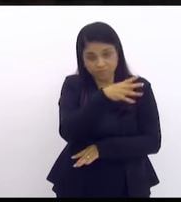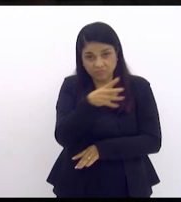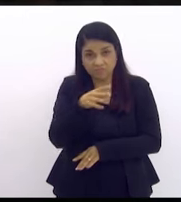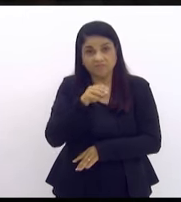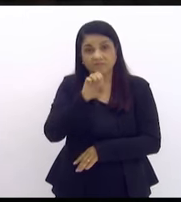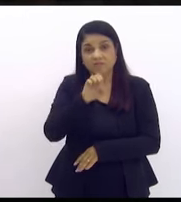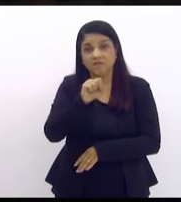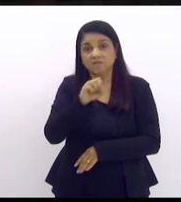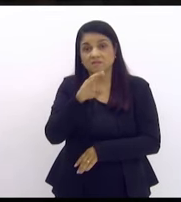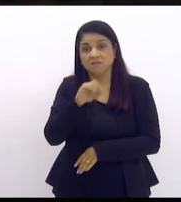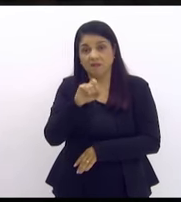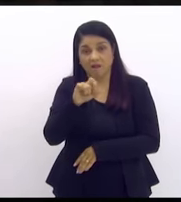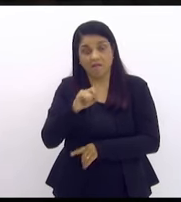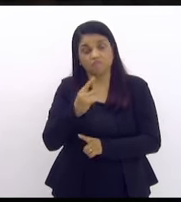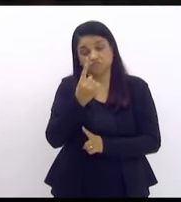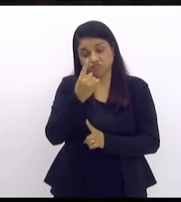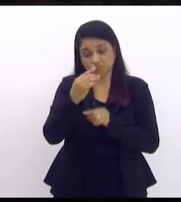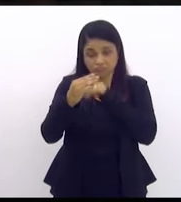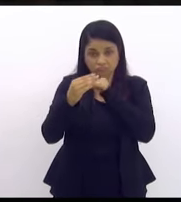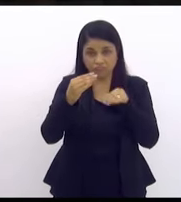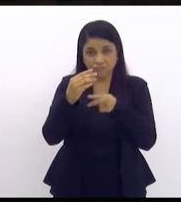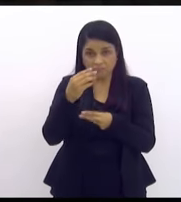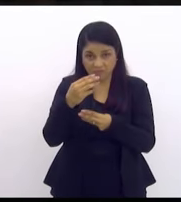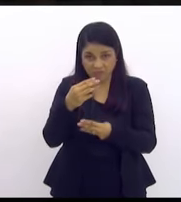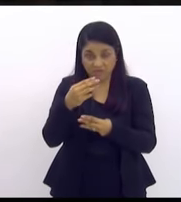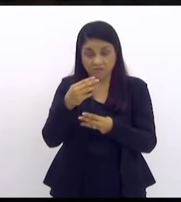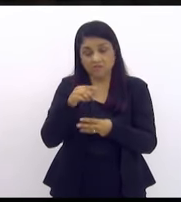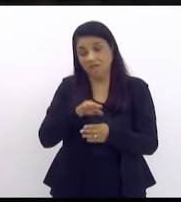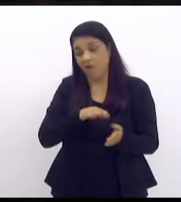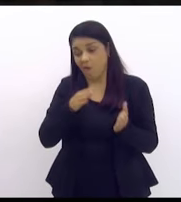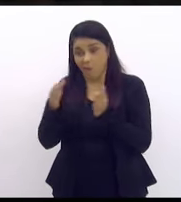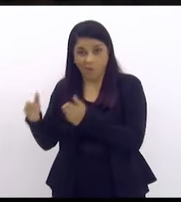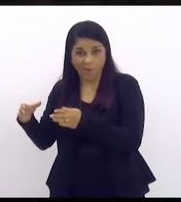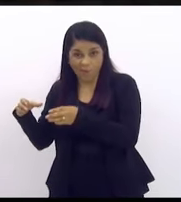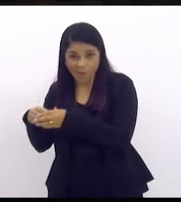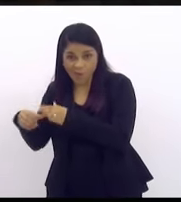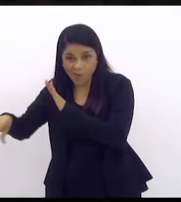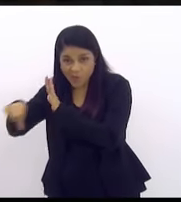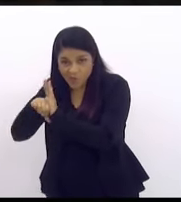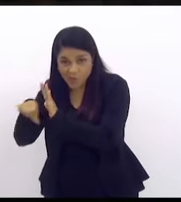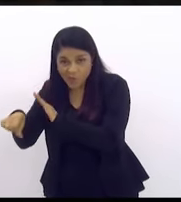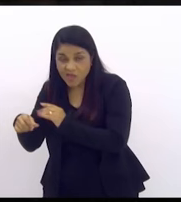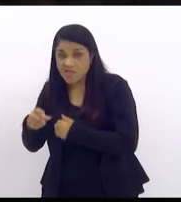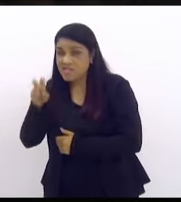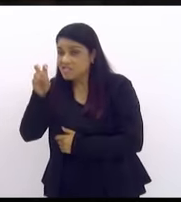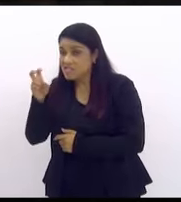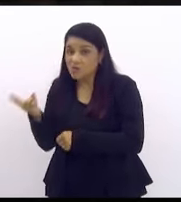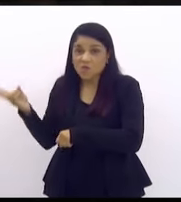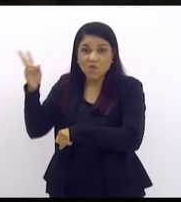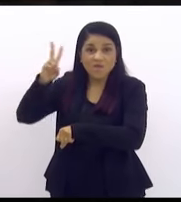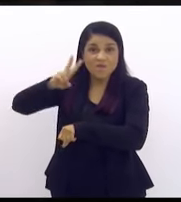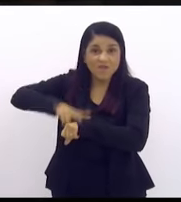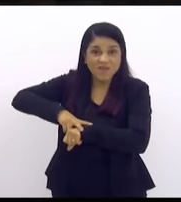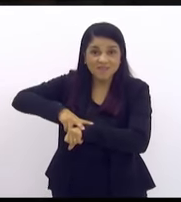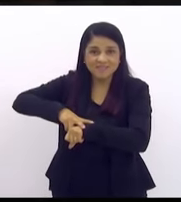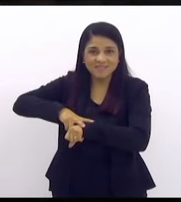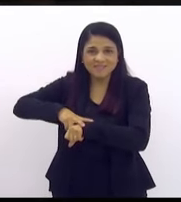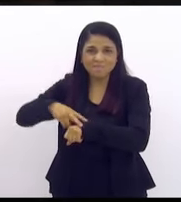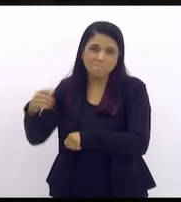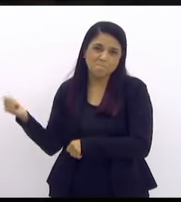só vai um terço, a tropa do outro lado é 5 vezes